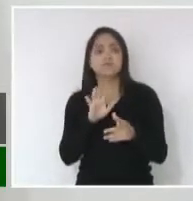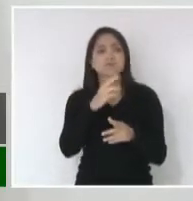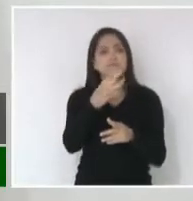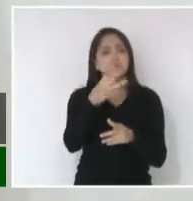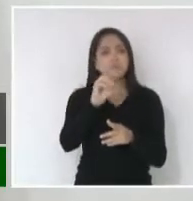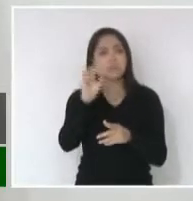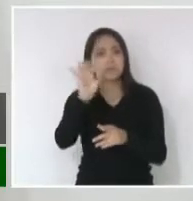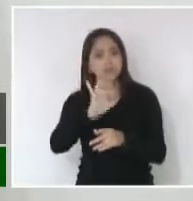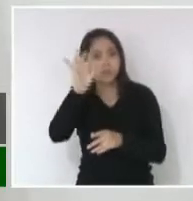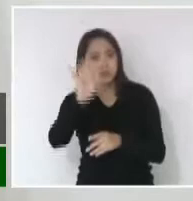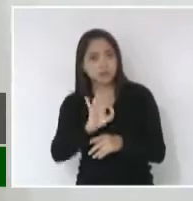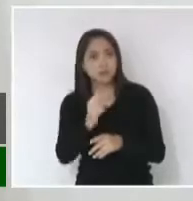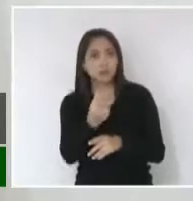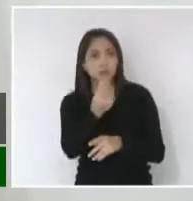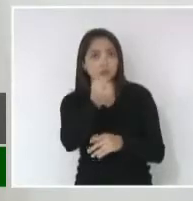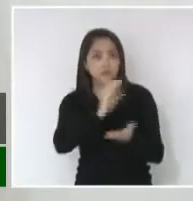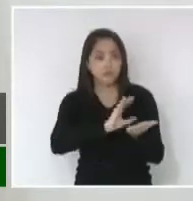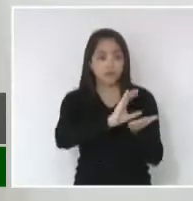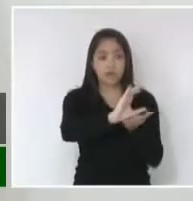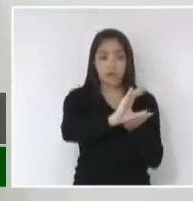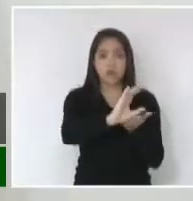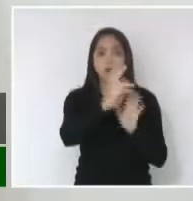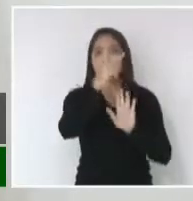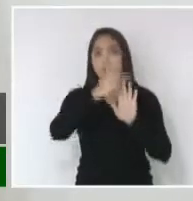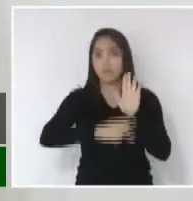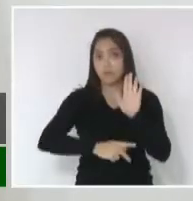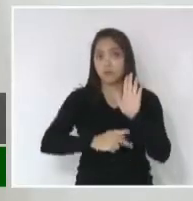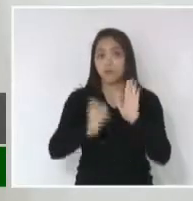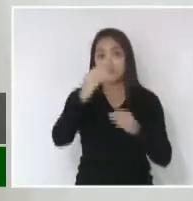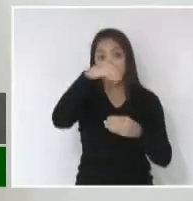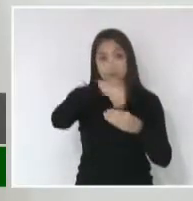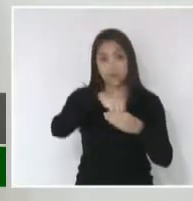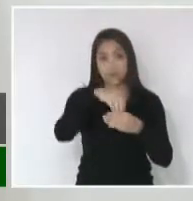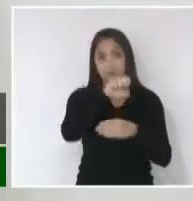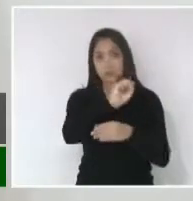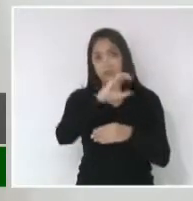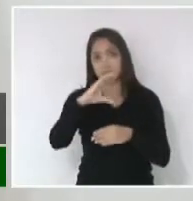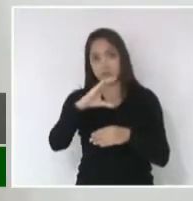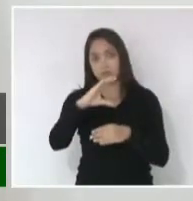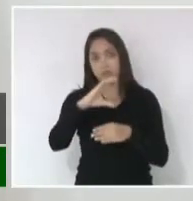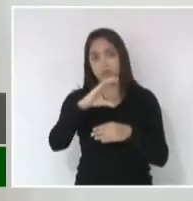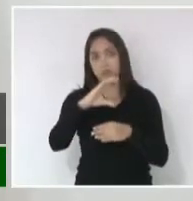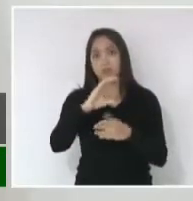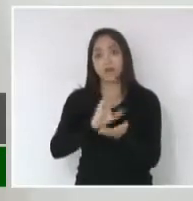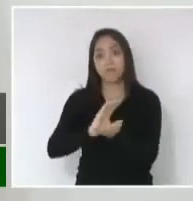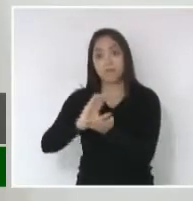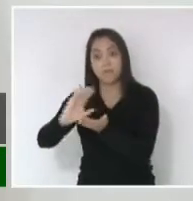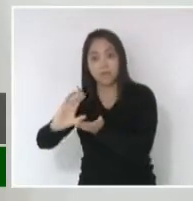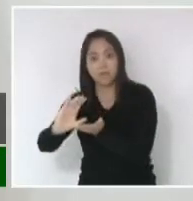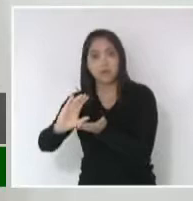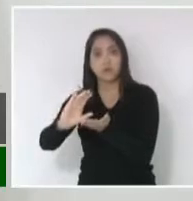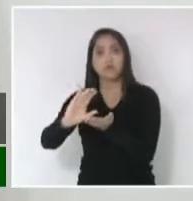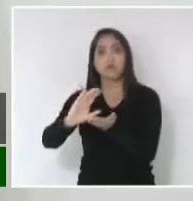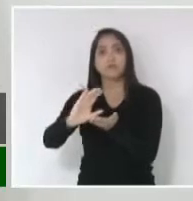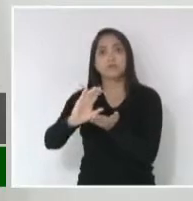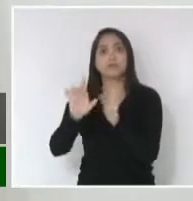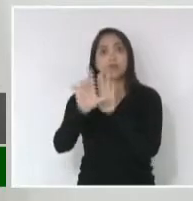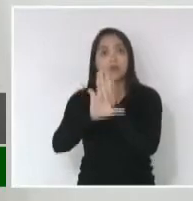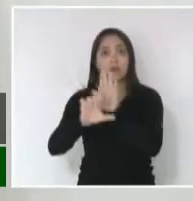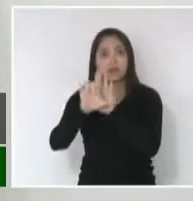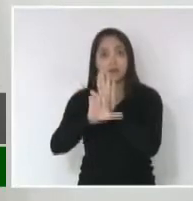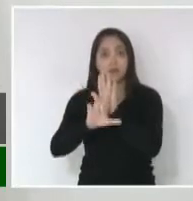30% desse valor é direcionado a projetos dentro do Estado, a maior parte destinada, então, à Lei Rouanet